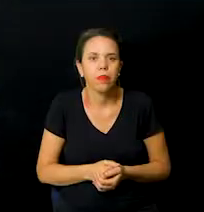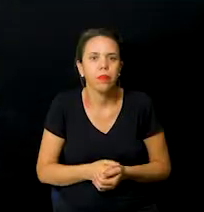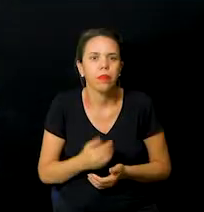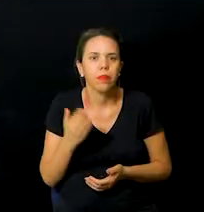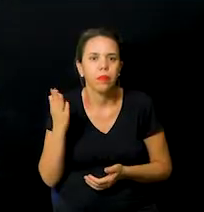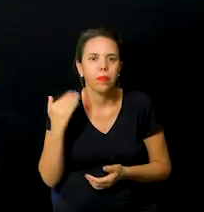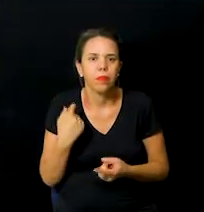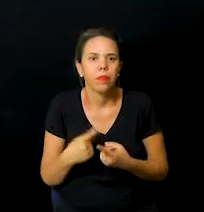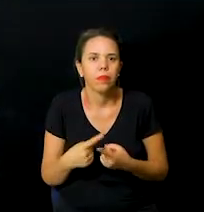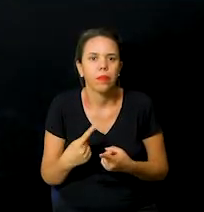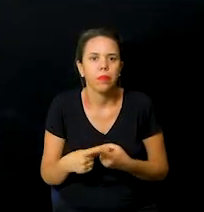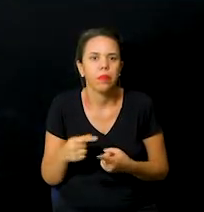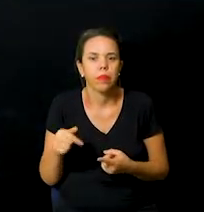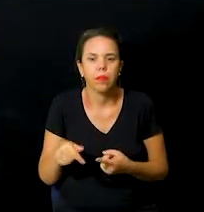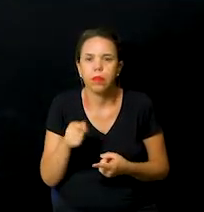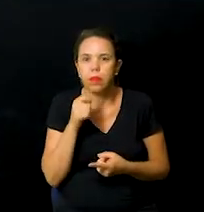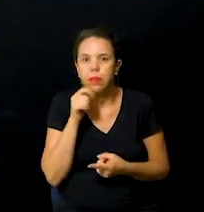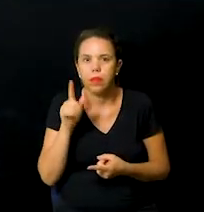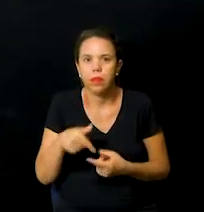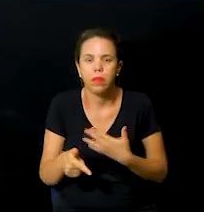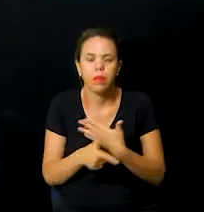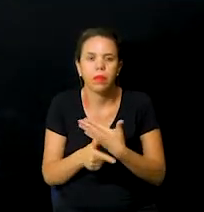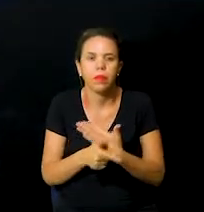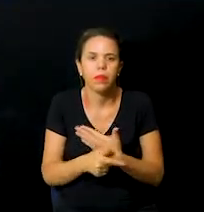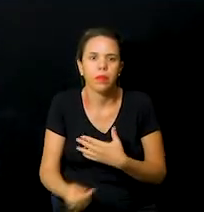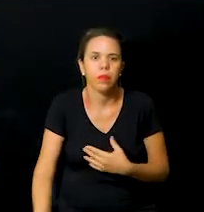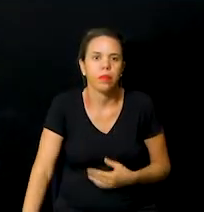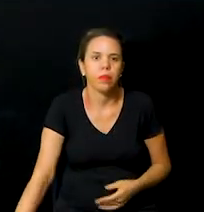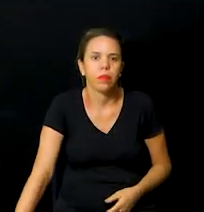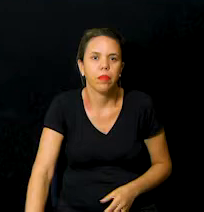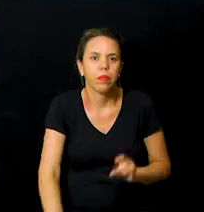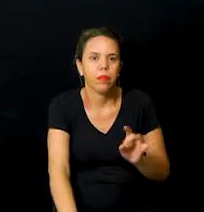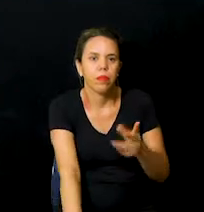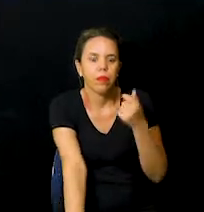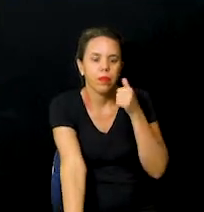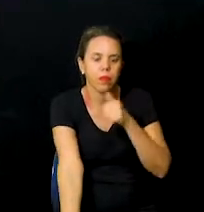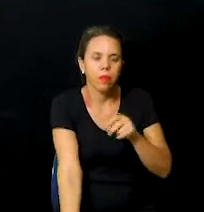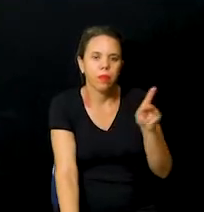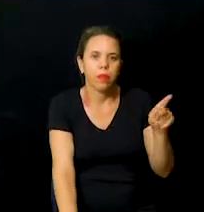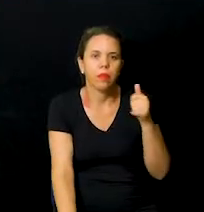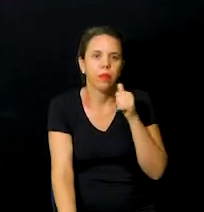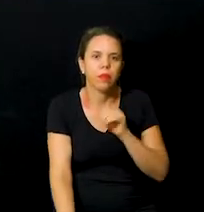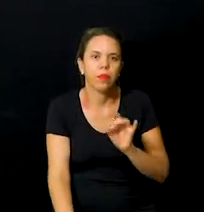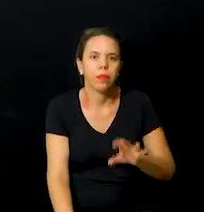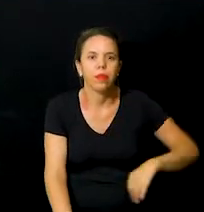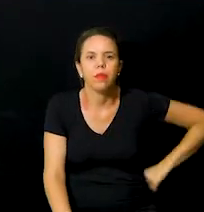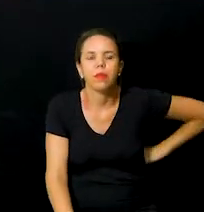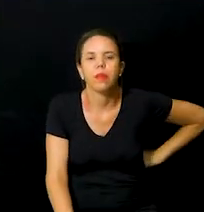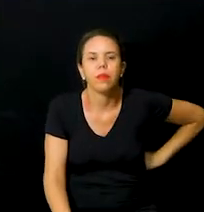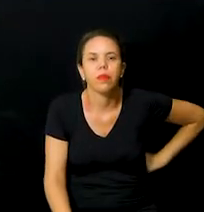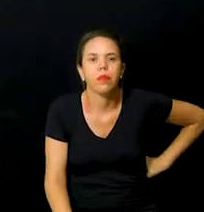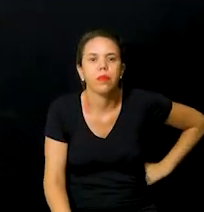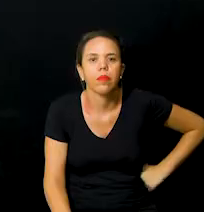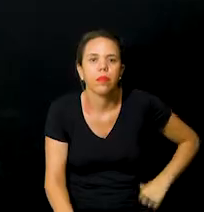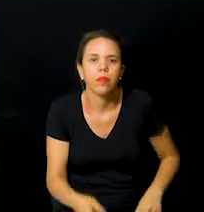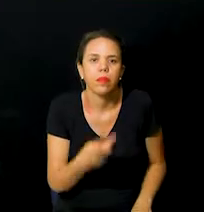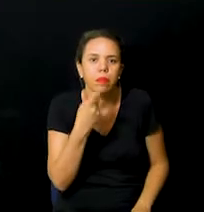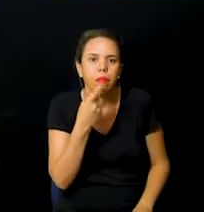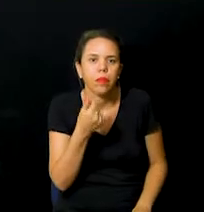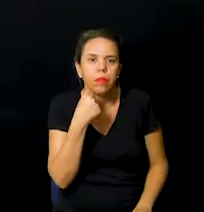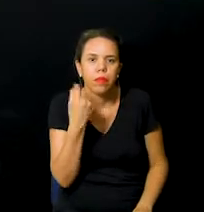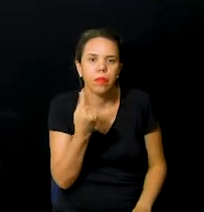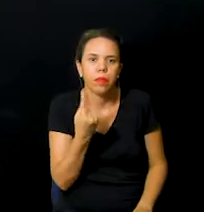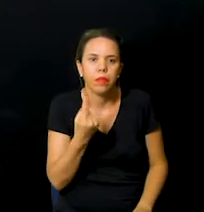Aliás, a gente sabe porque, assim, esse ainda é o papel só dela, né? Só da mulher. Ela